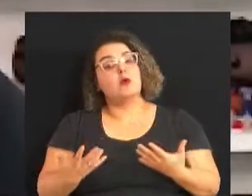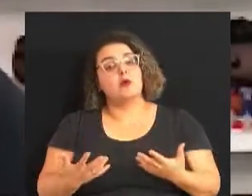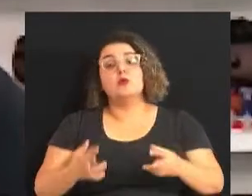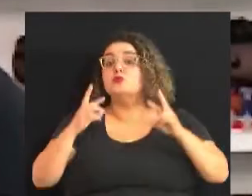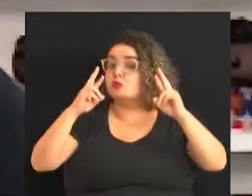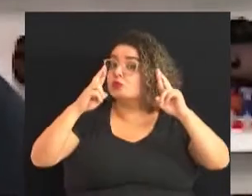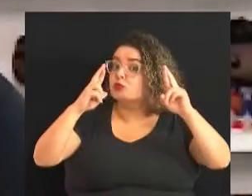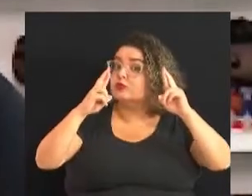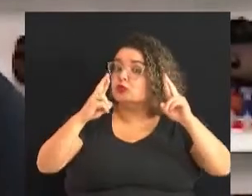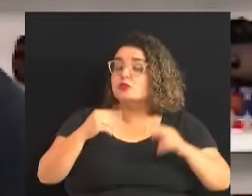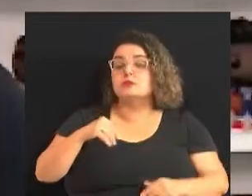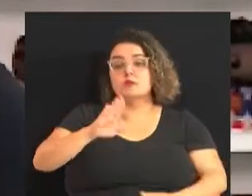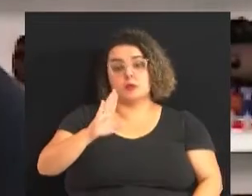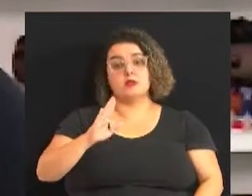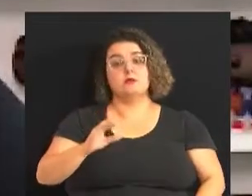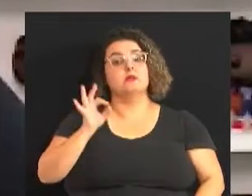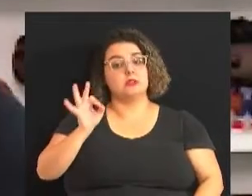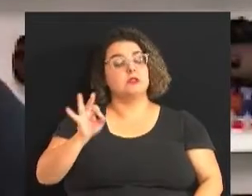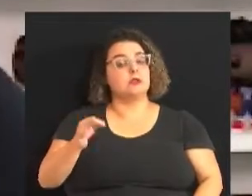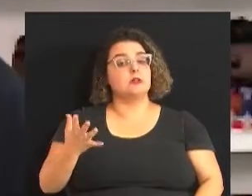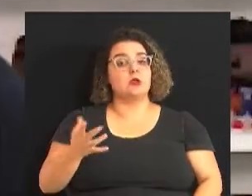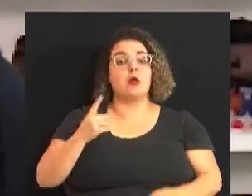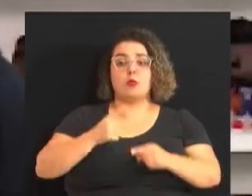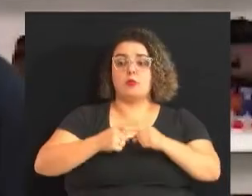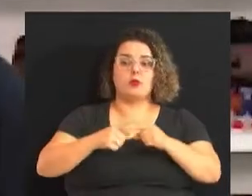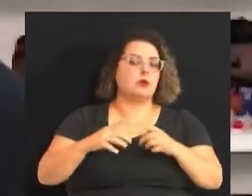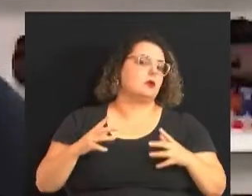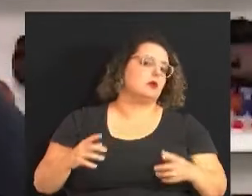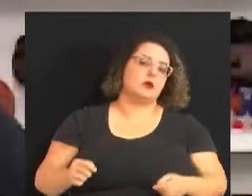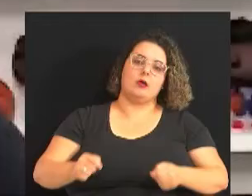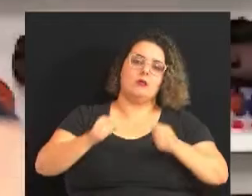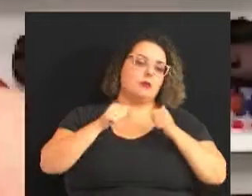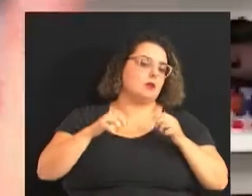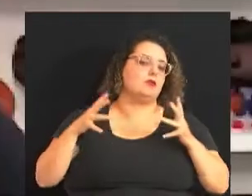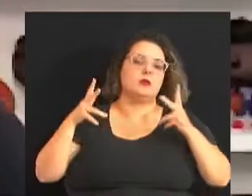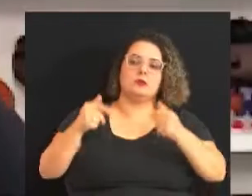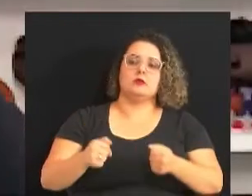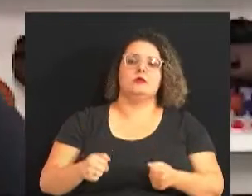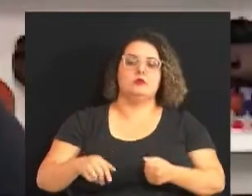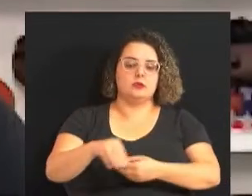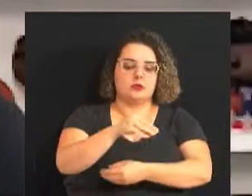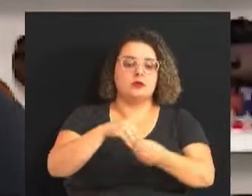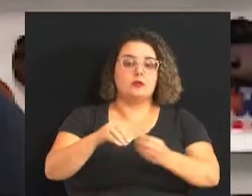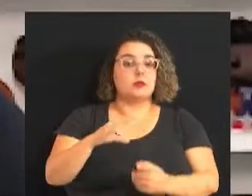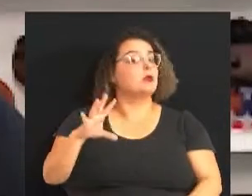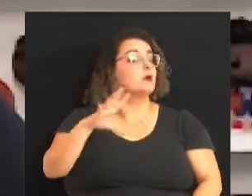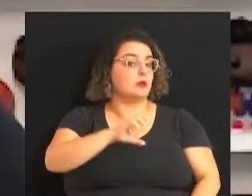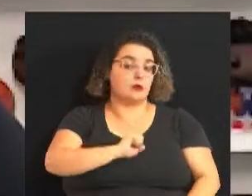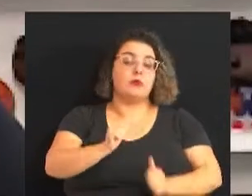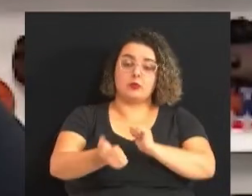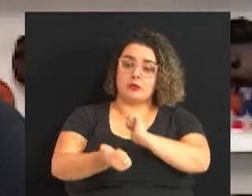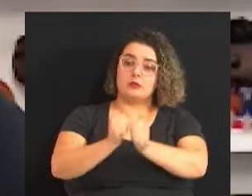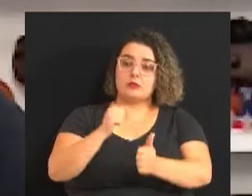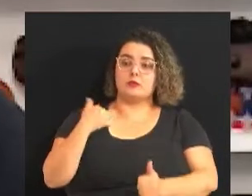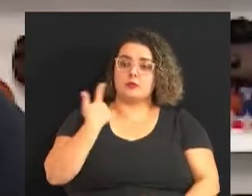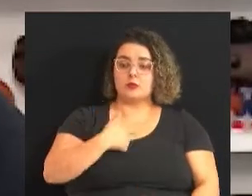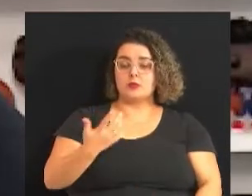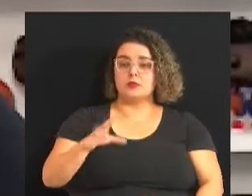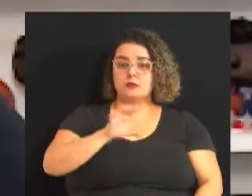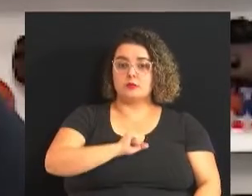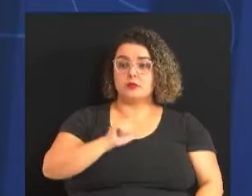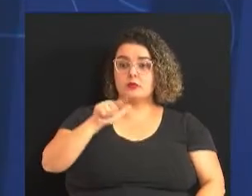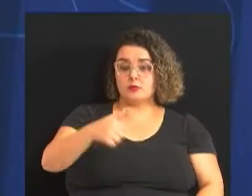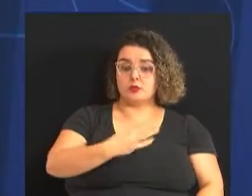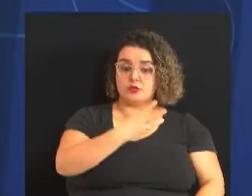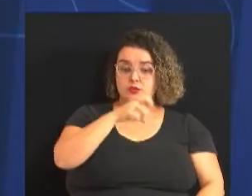muito ainda mais para que dê certo, porque ganha todo mundo, não ganha somente os envolvidos, que ganha quem ama esse esporte como a gente ama. E depois de 38